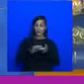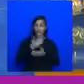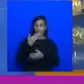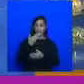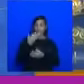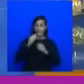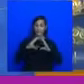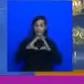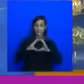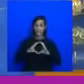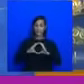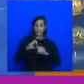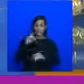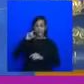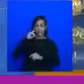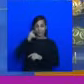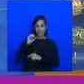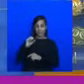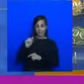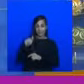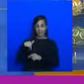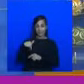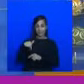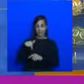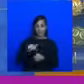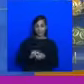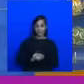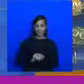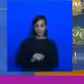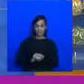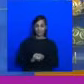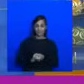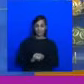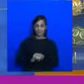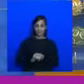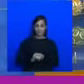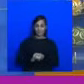bola preta 07. Preta 07.